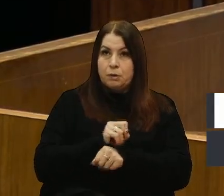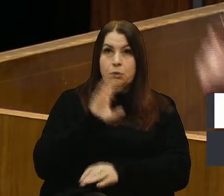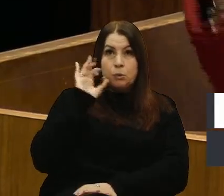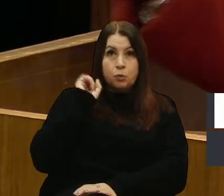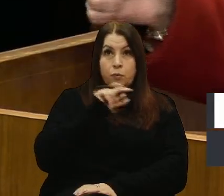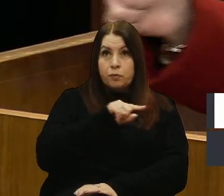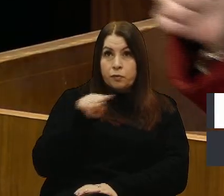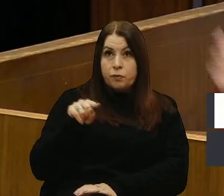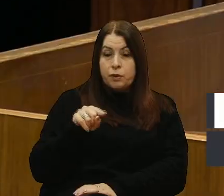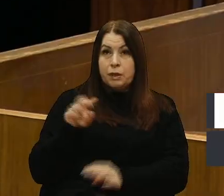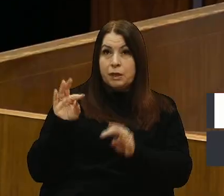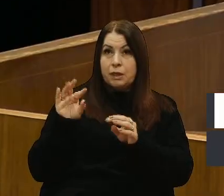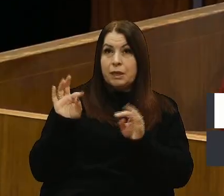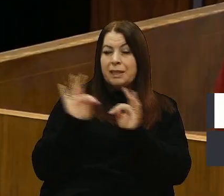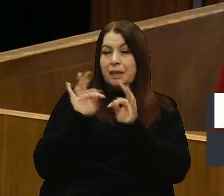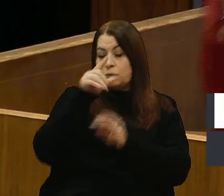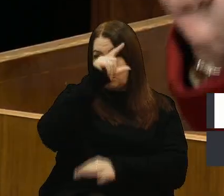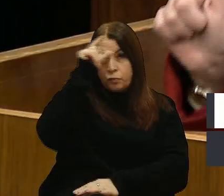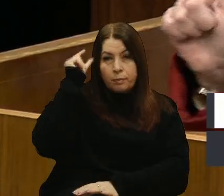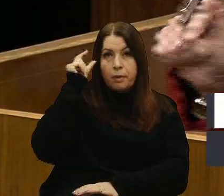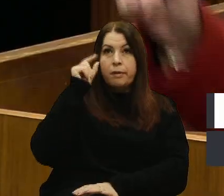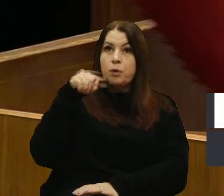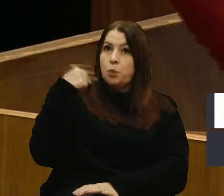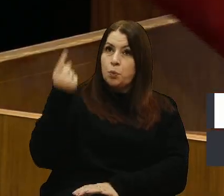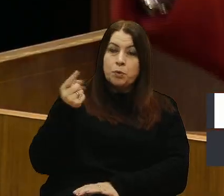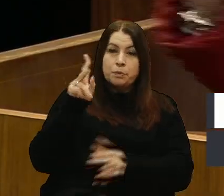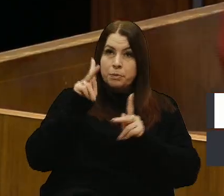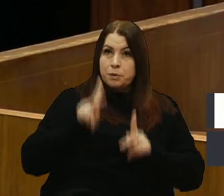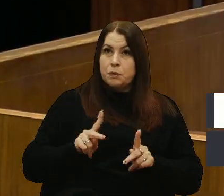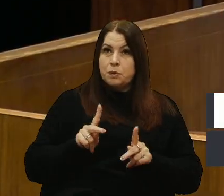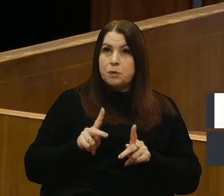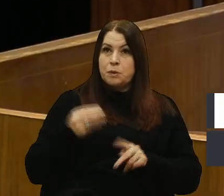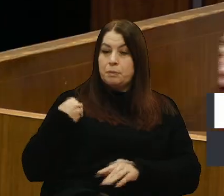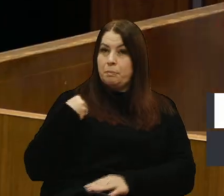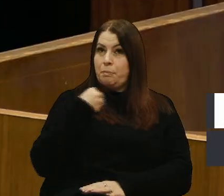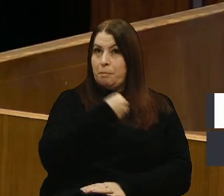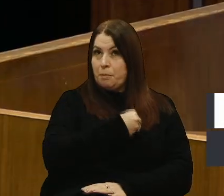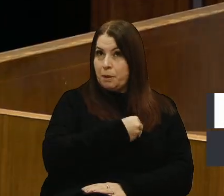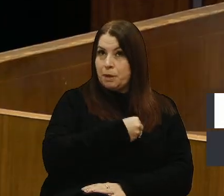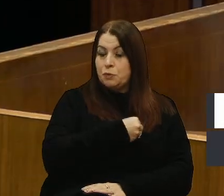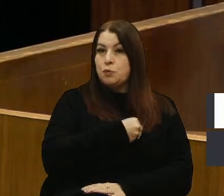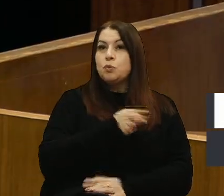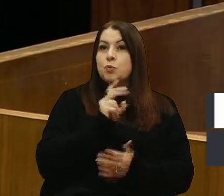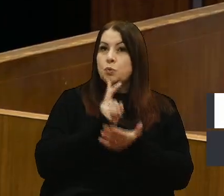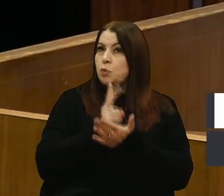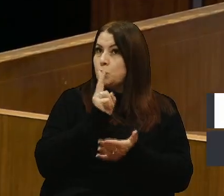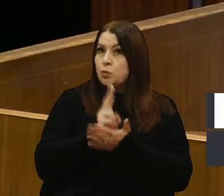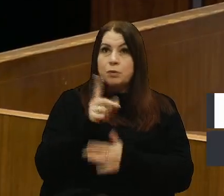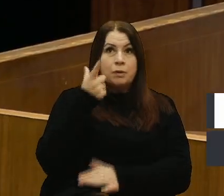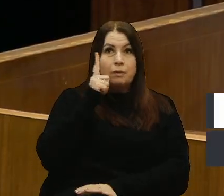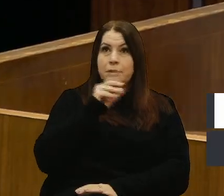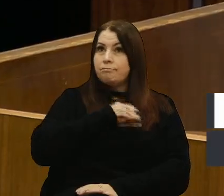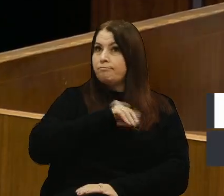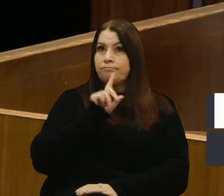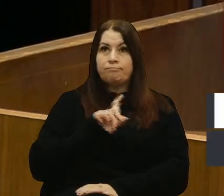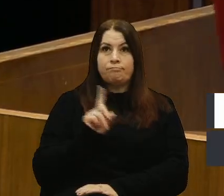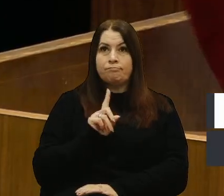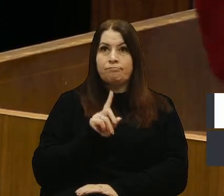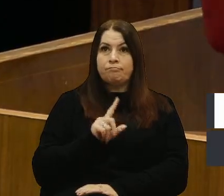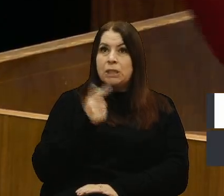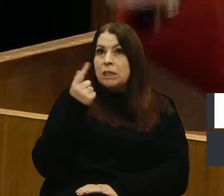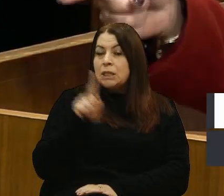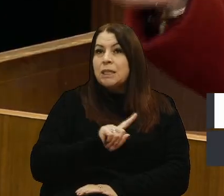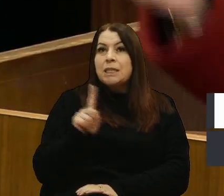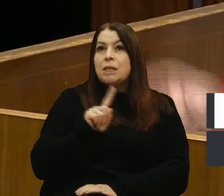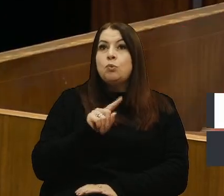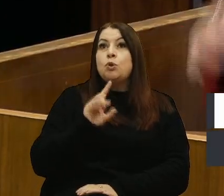ouviu. Técnicos de enfermagens e outras pessoas, médicos até, continuam sem receber. E mais do que